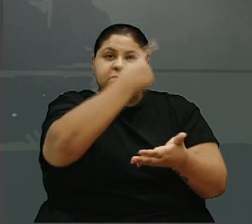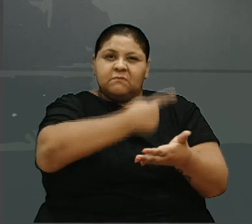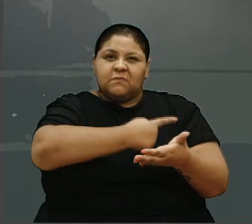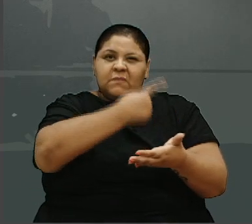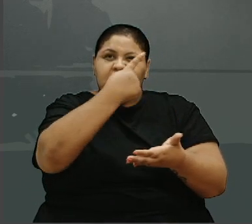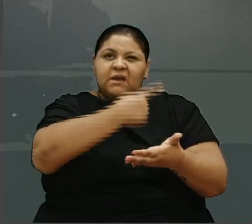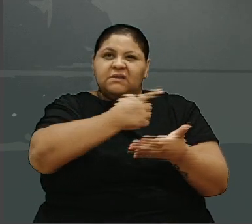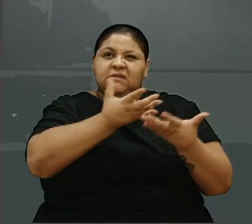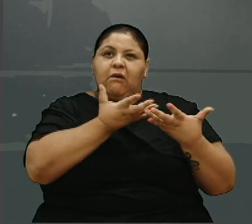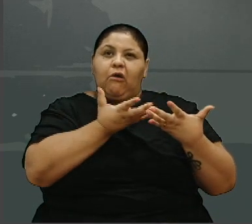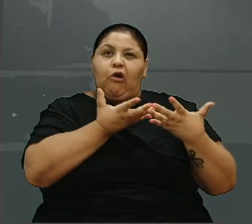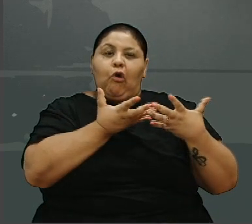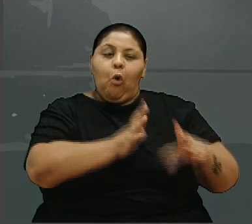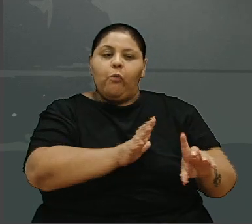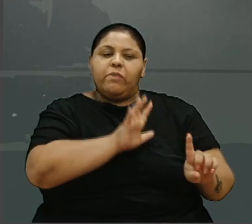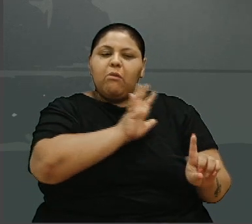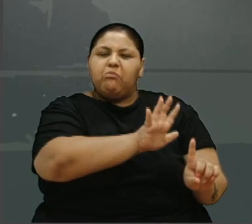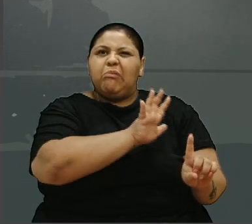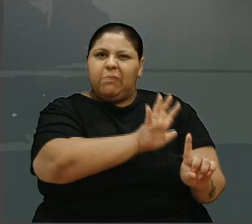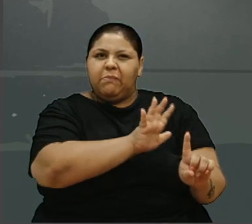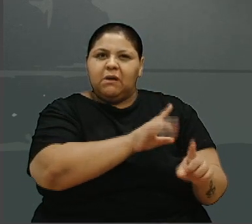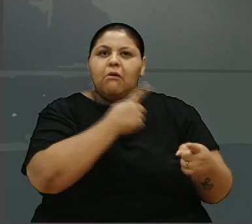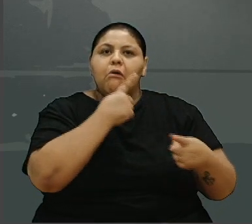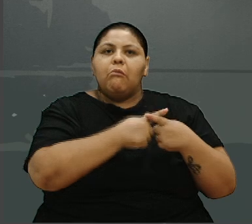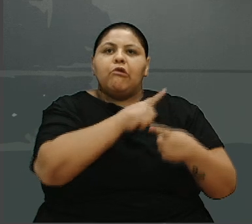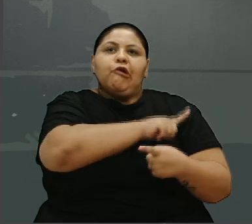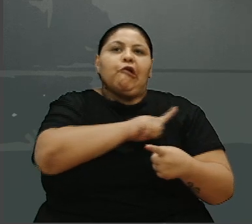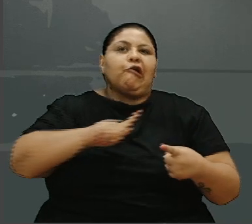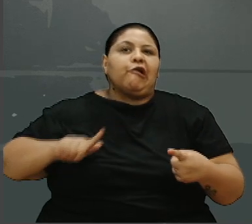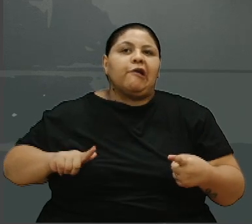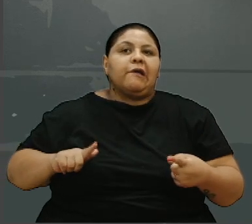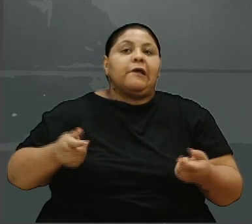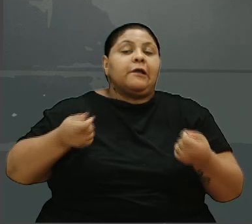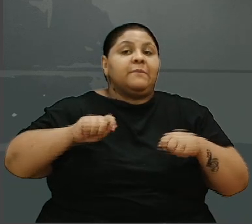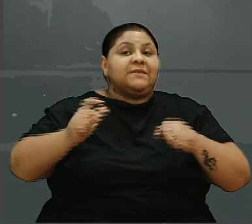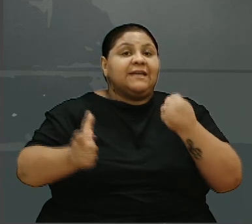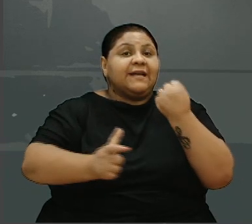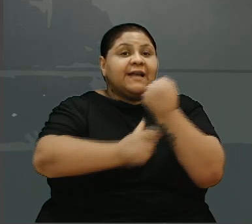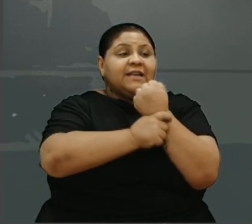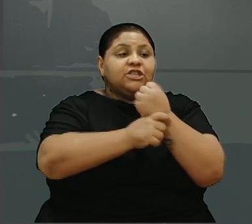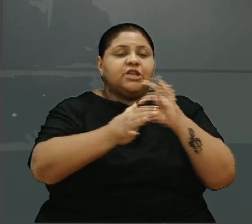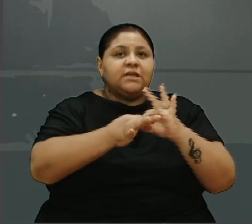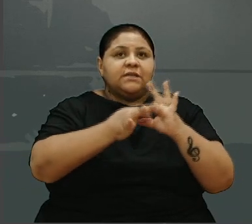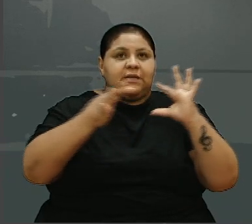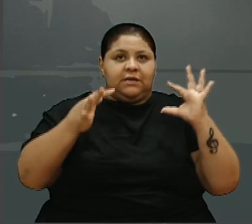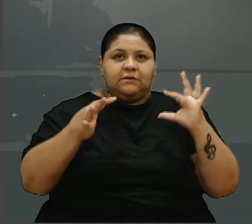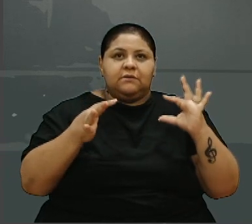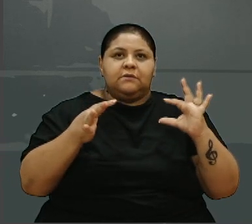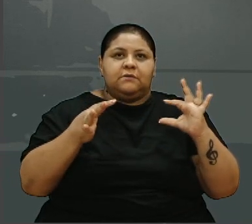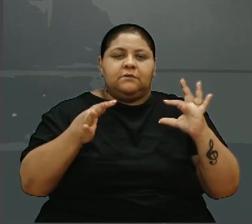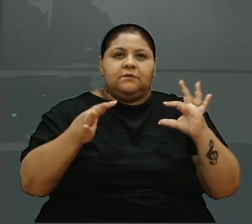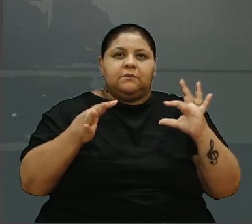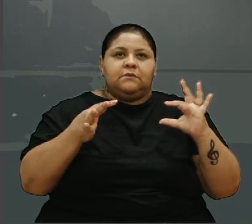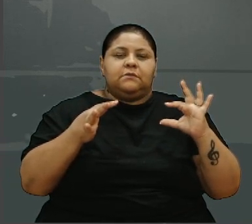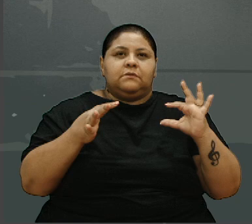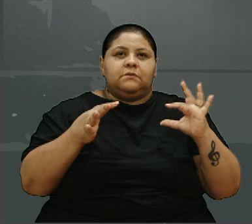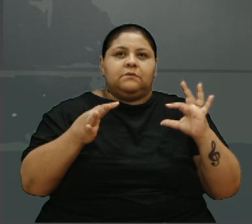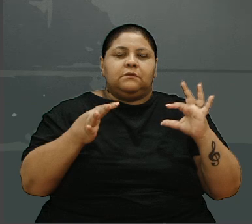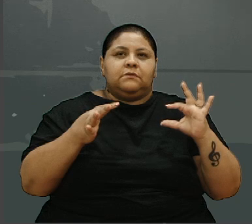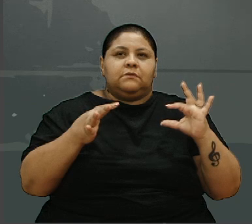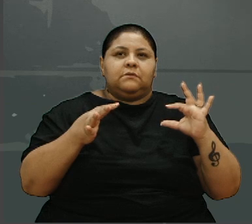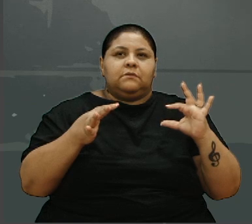imposição. Por que o governo, que deveria garantir a liberdade, Peço declaração de líder.